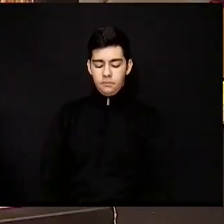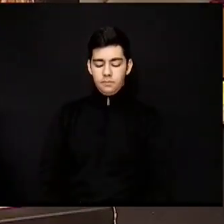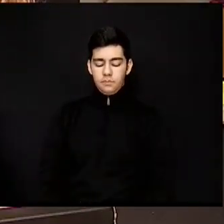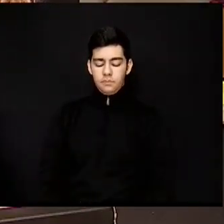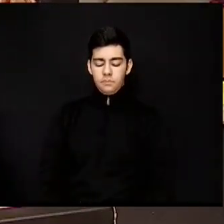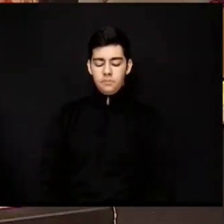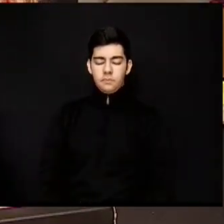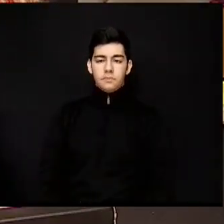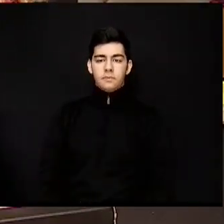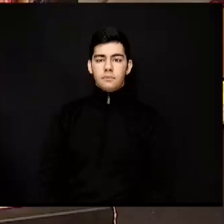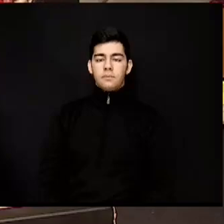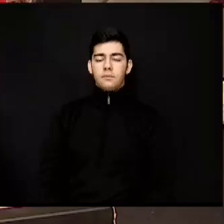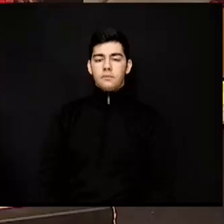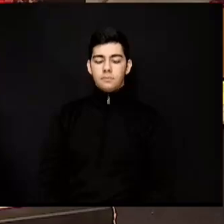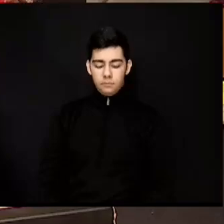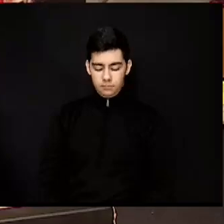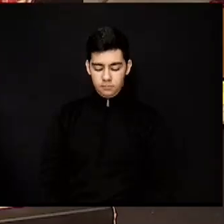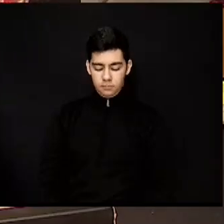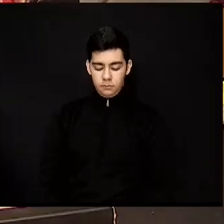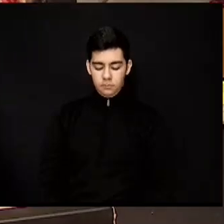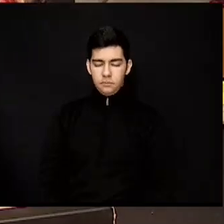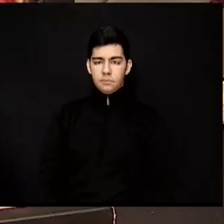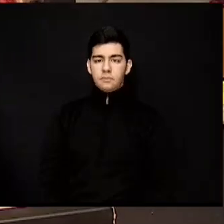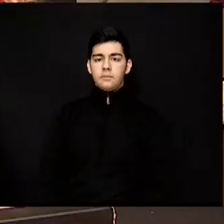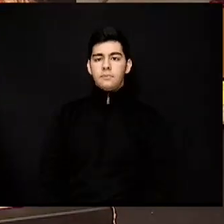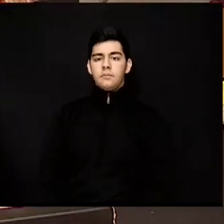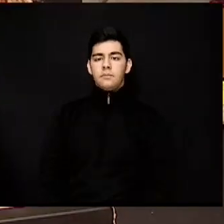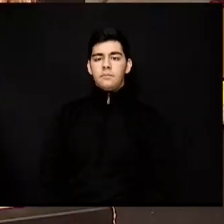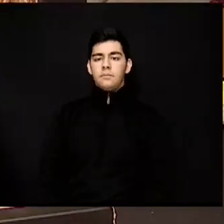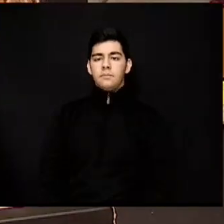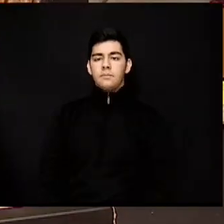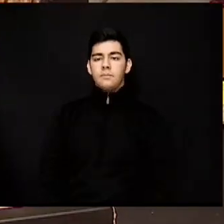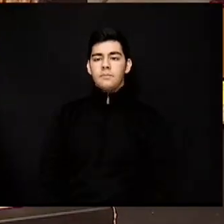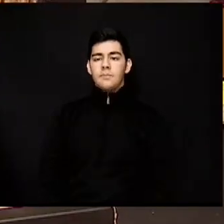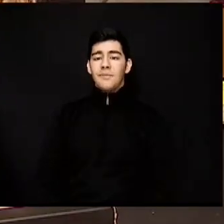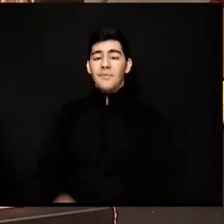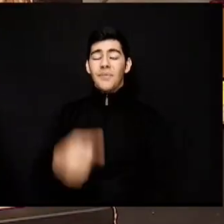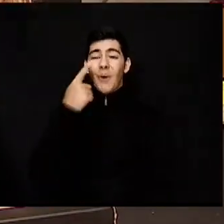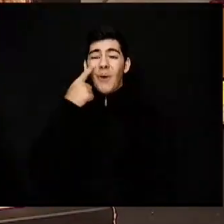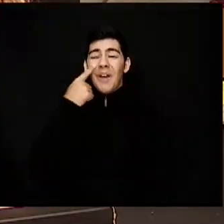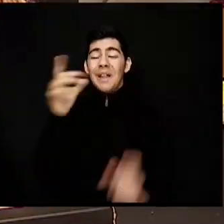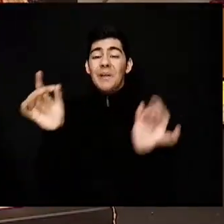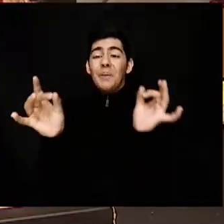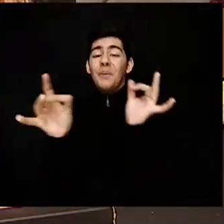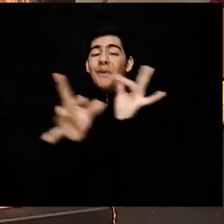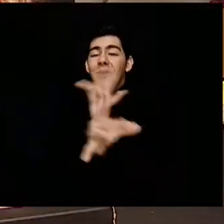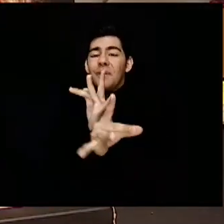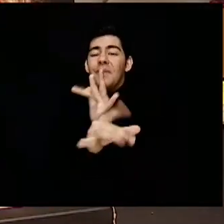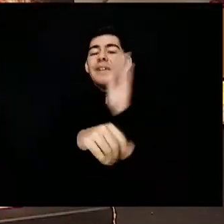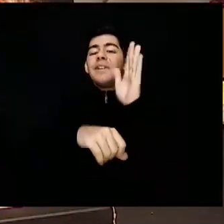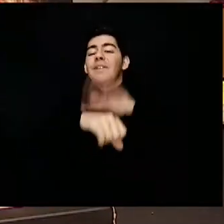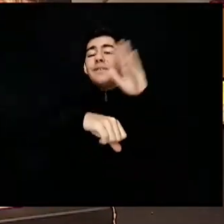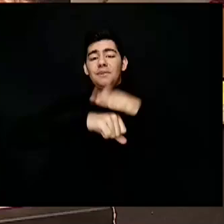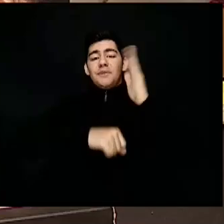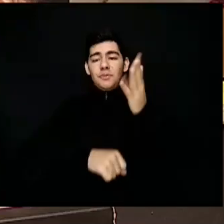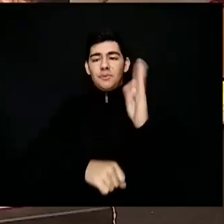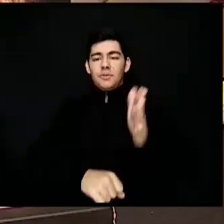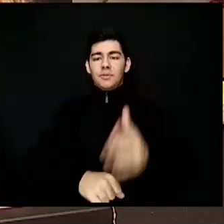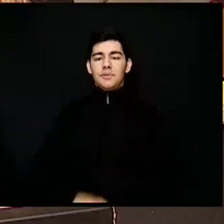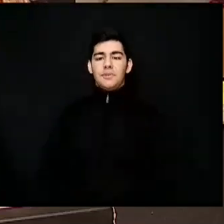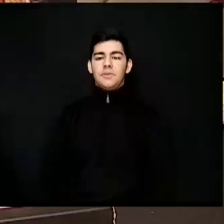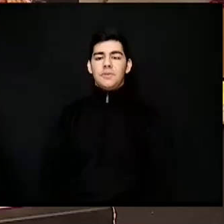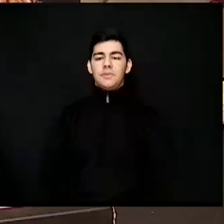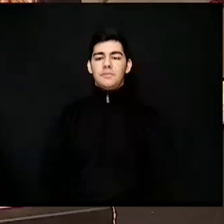aqui. Nasceu. E nasceu a Que nossa lindo. criança. Tirar aqui pra dar pra ver, tirar